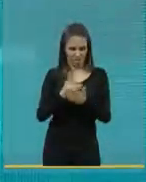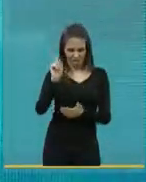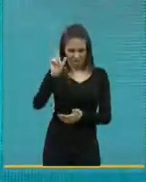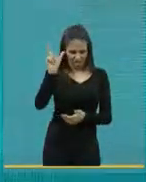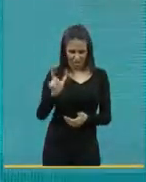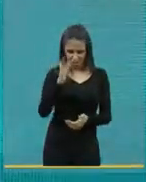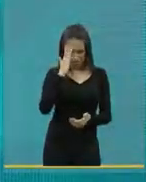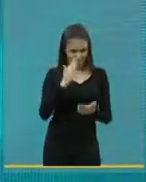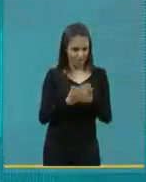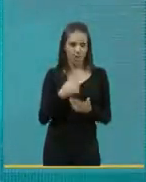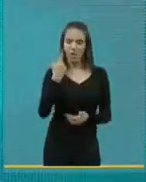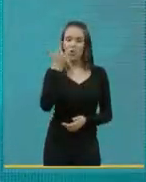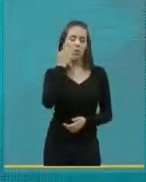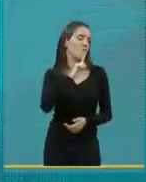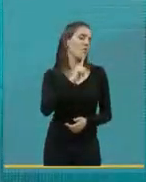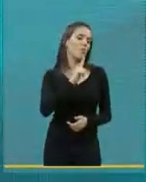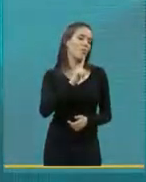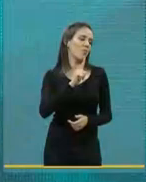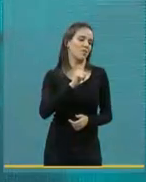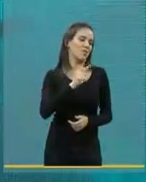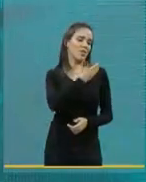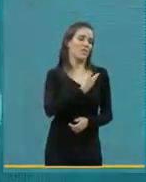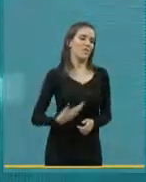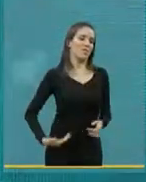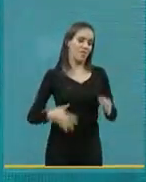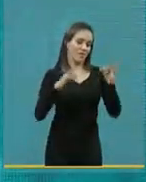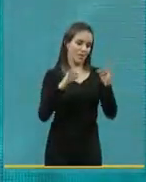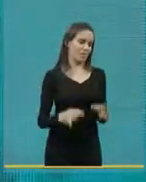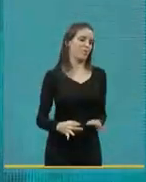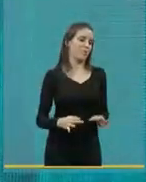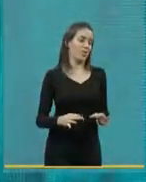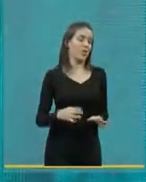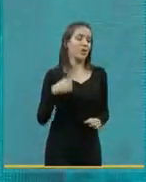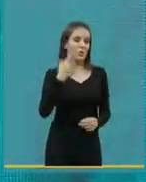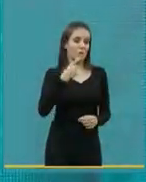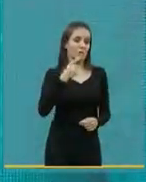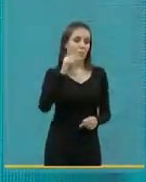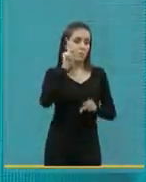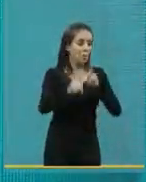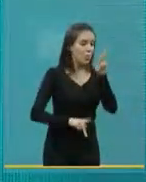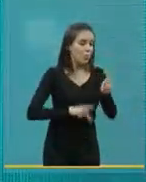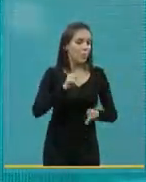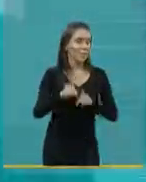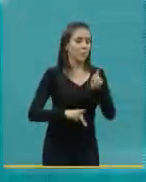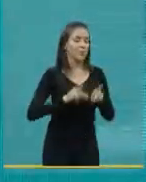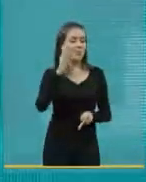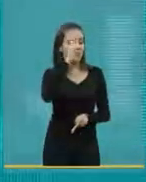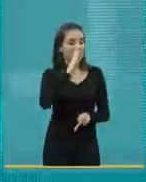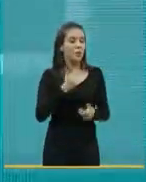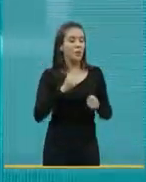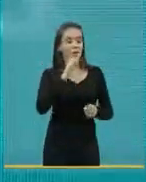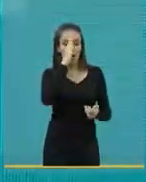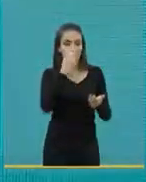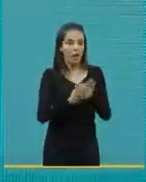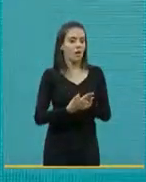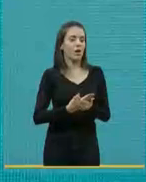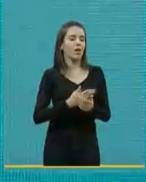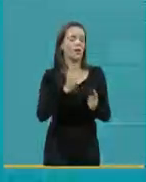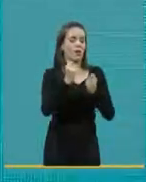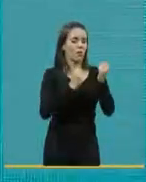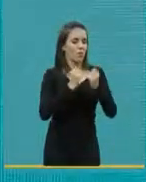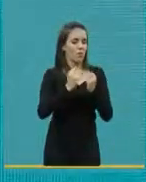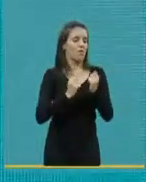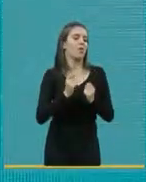confiança alguém que desperte confiança na população brasileira que a economia vai funcionar que o país vai